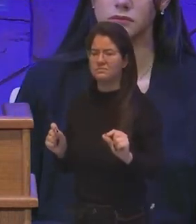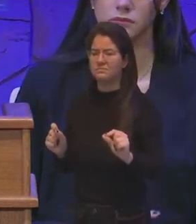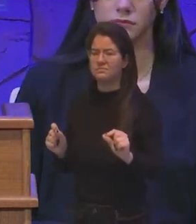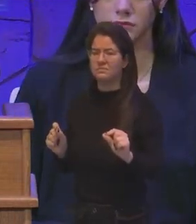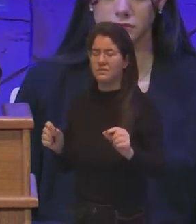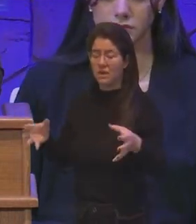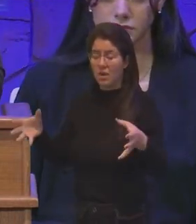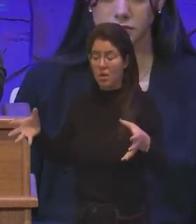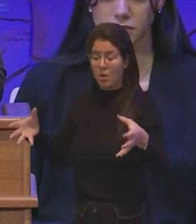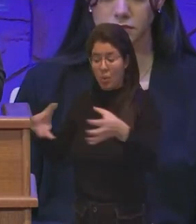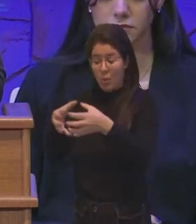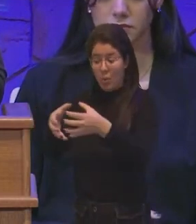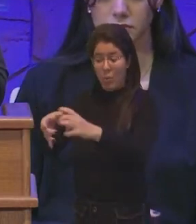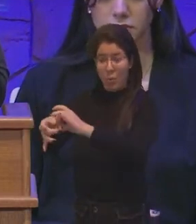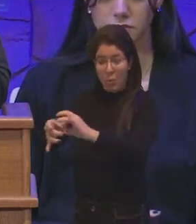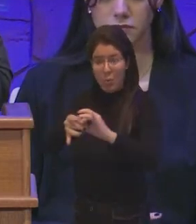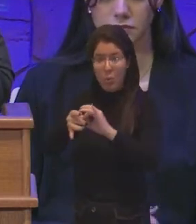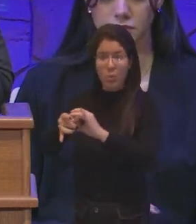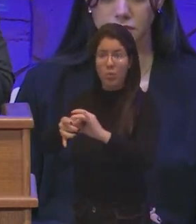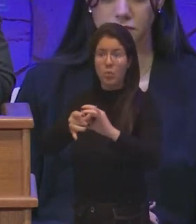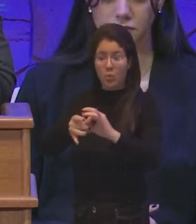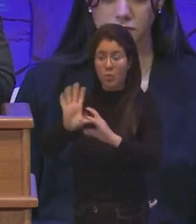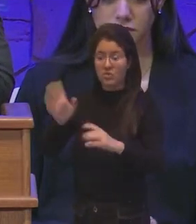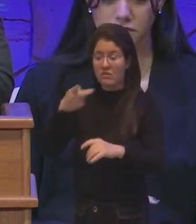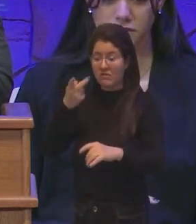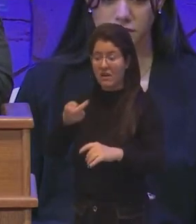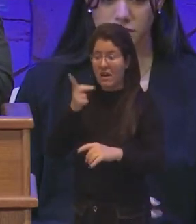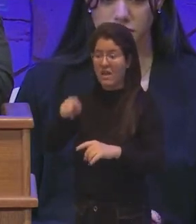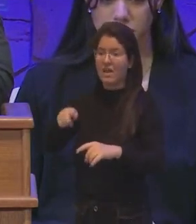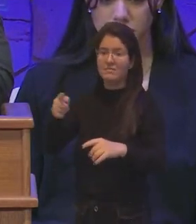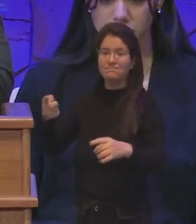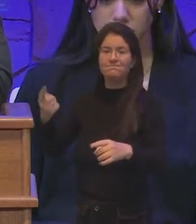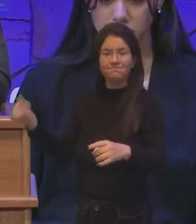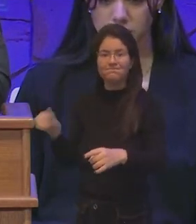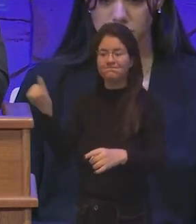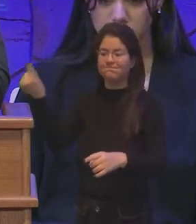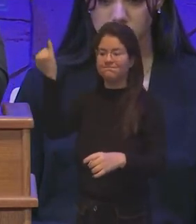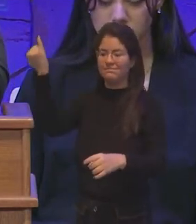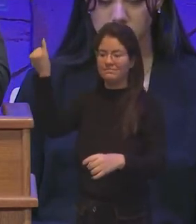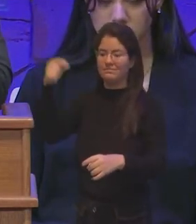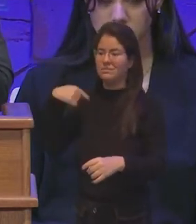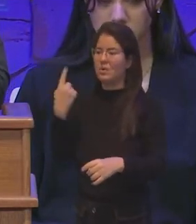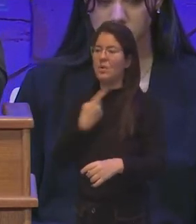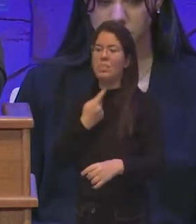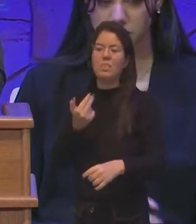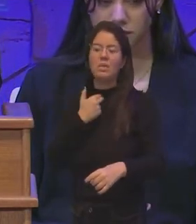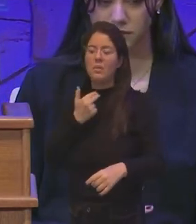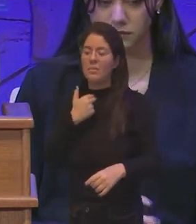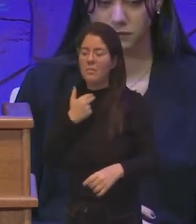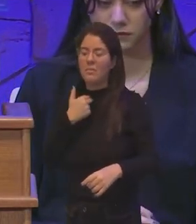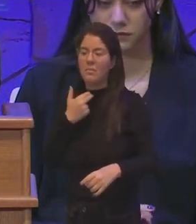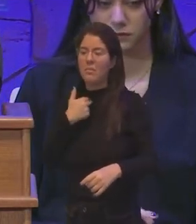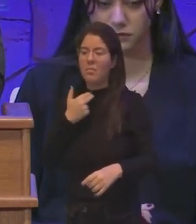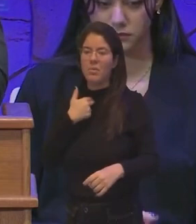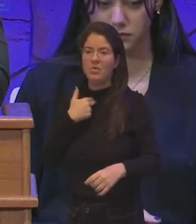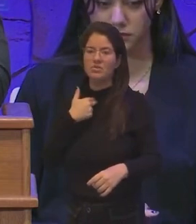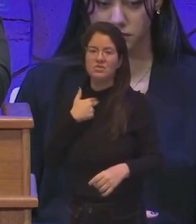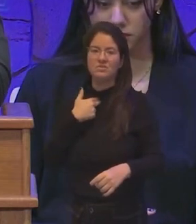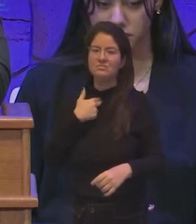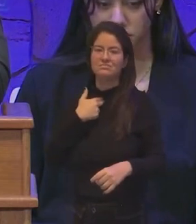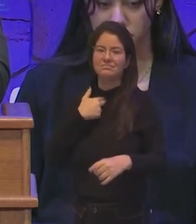disse minutos atrás, é essencial. Não podemos abrir mão do grande